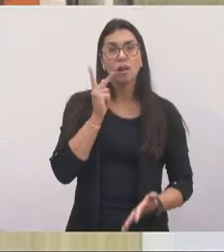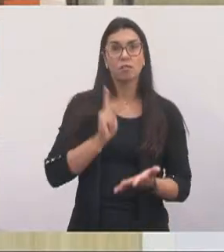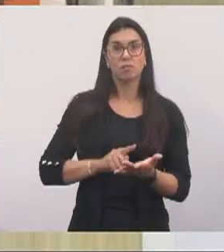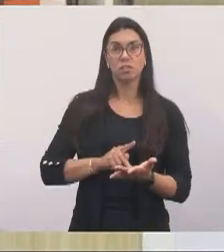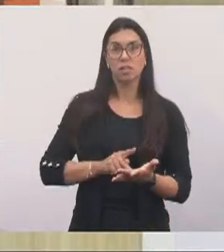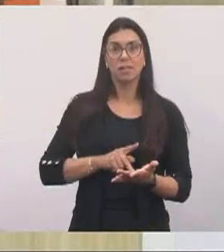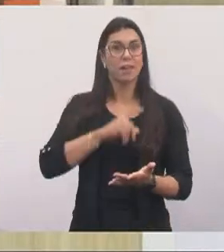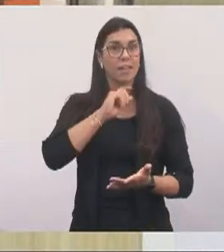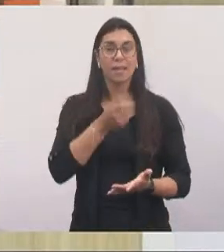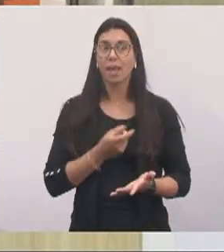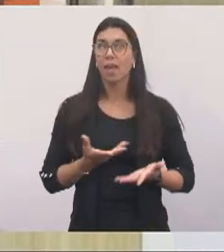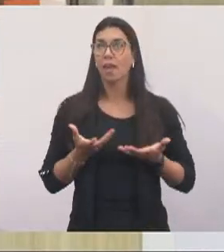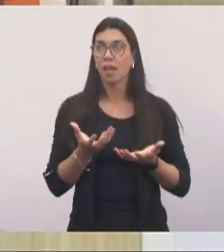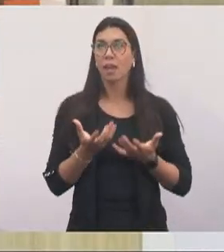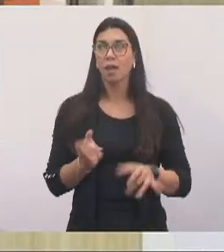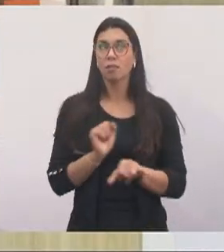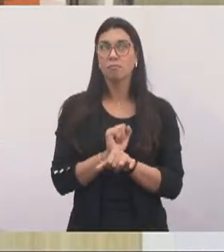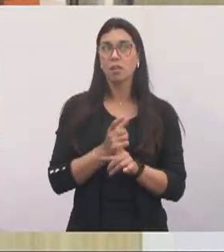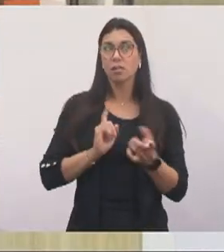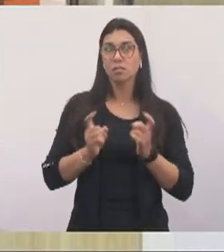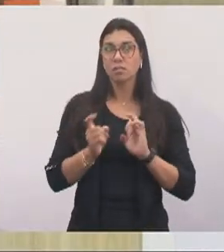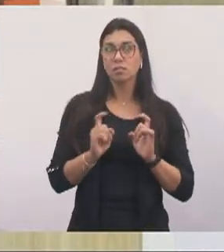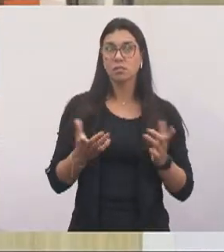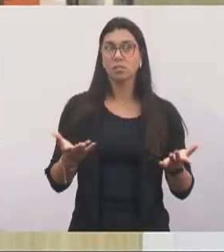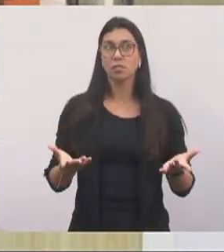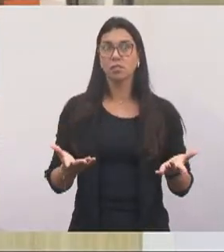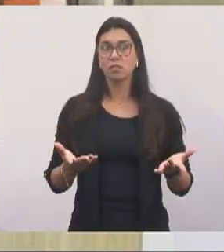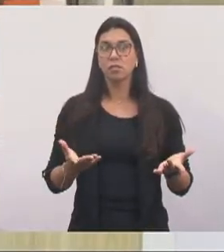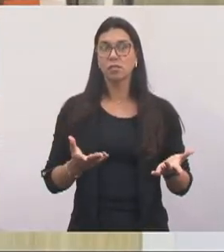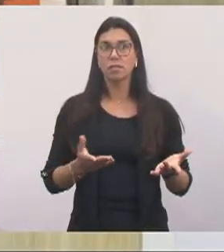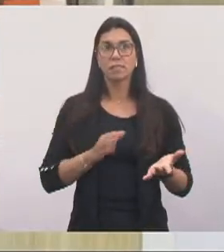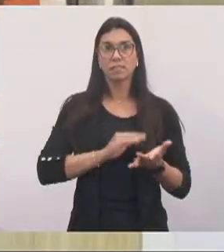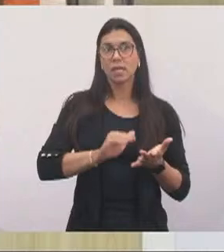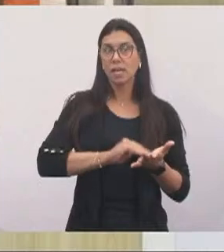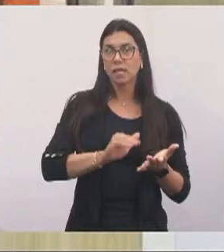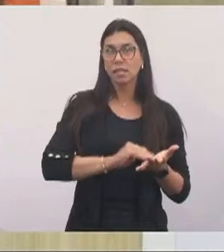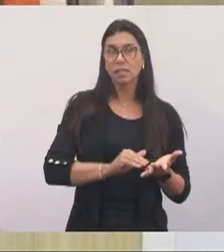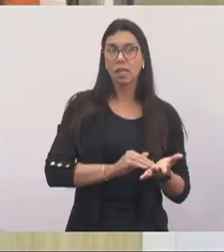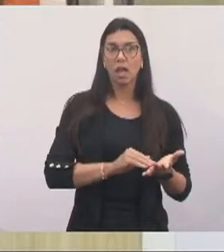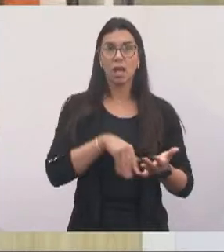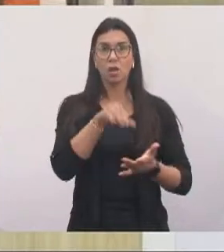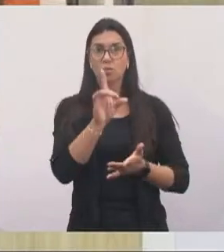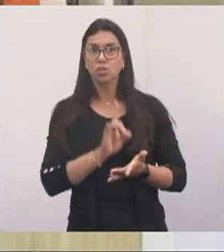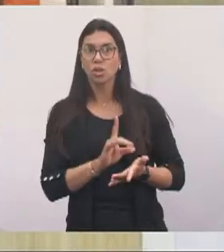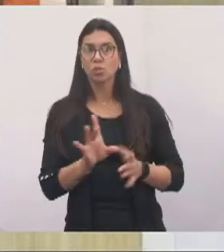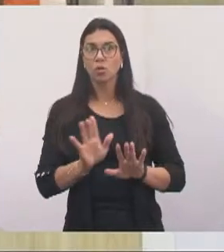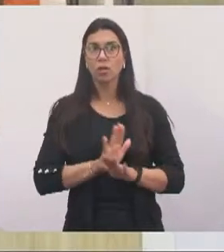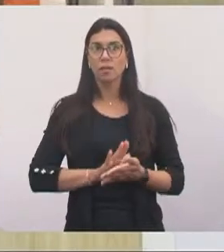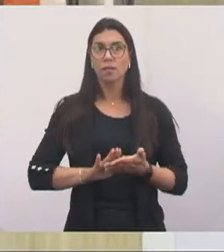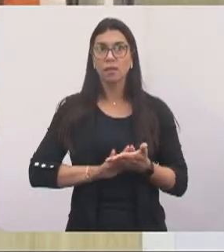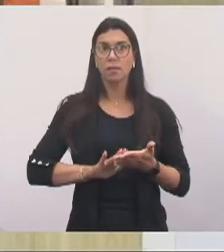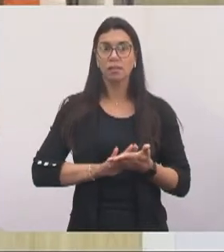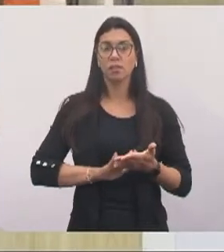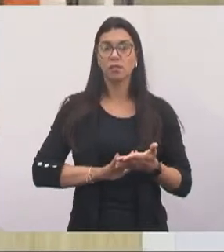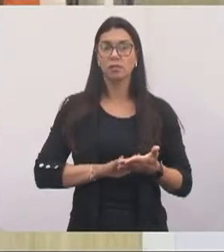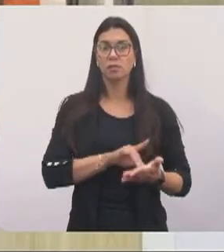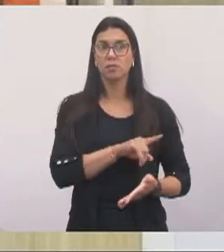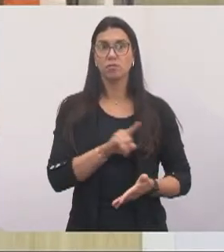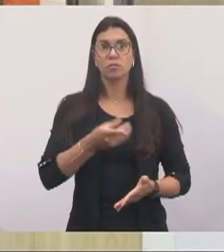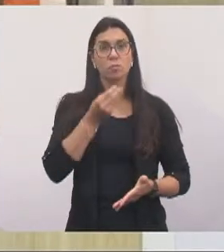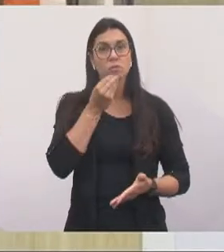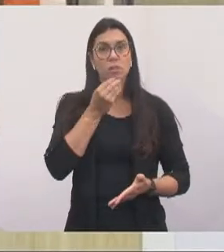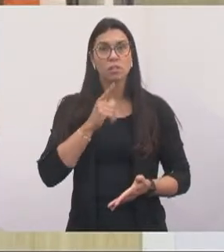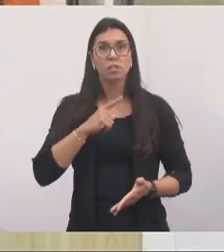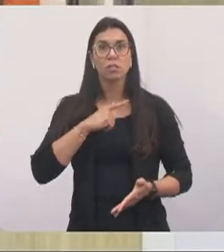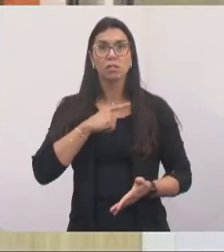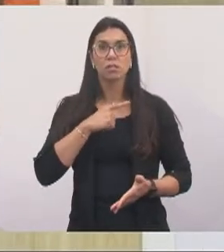aqui, ninguém quer o fim dessa intervenção. Nem secretário, nem diretor, ninguém quer. O senhor teve a oportunidade, o senhor se calou. Ok, então